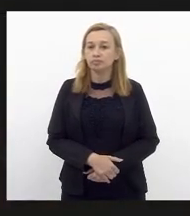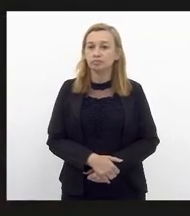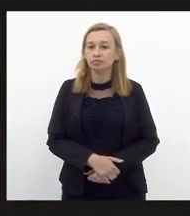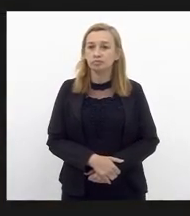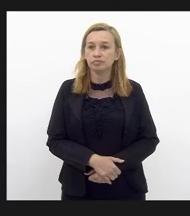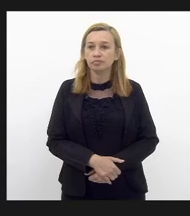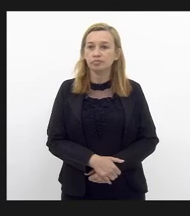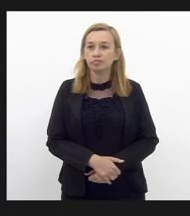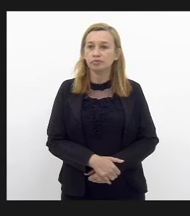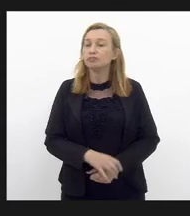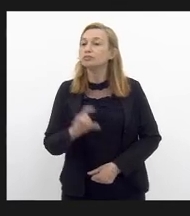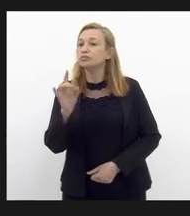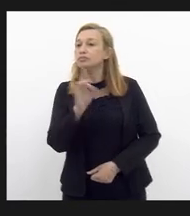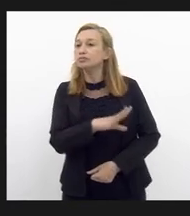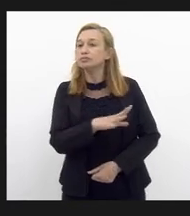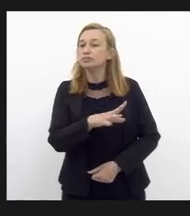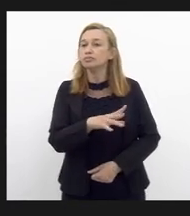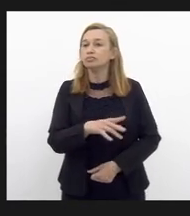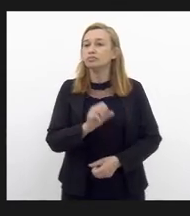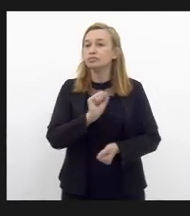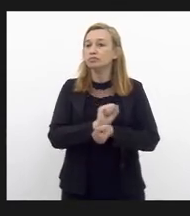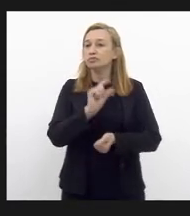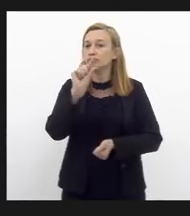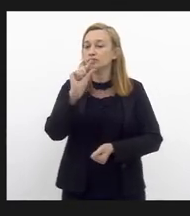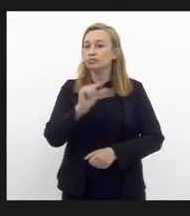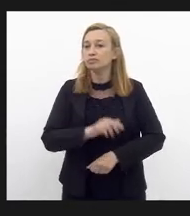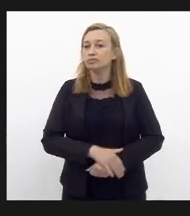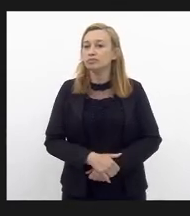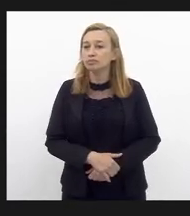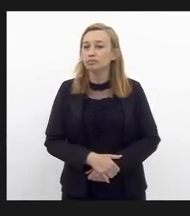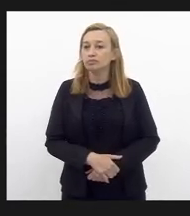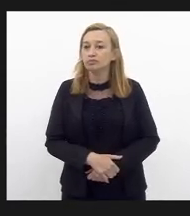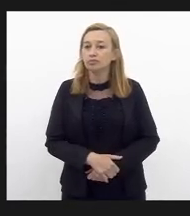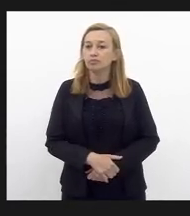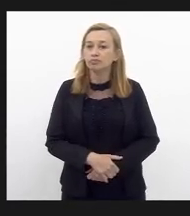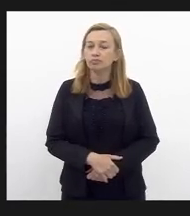Como ela é a última oradora, vamos aguardar um pouco.